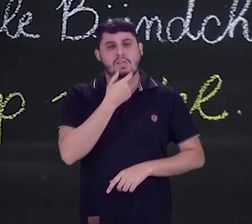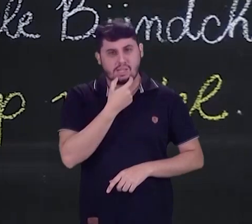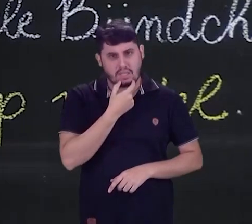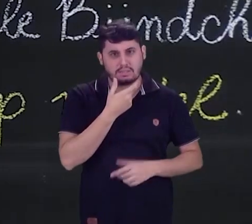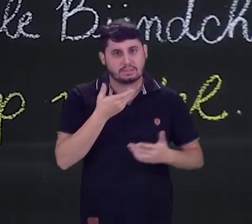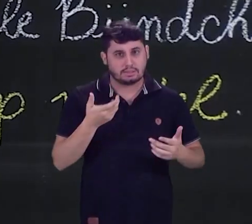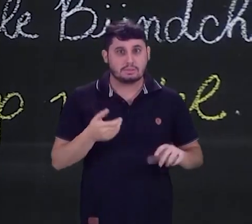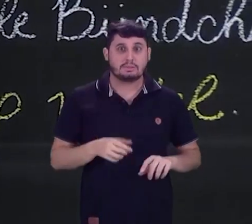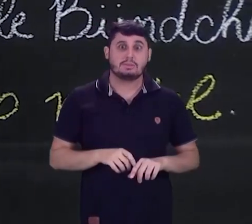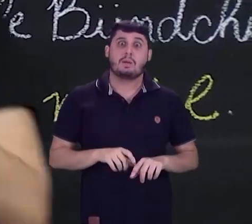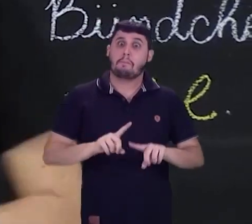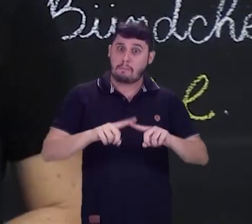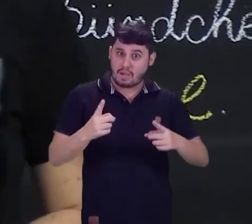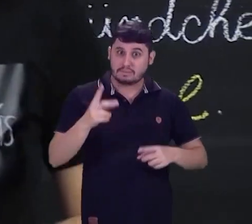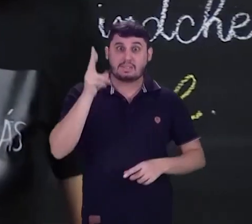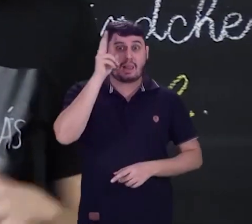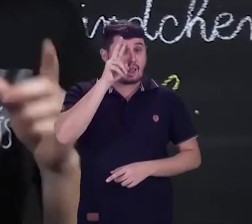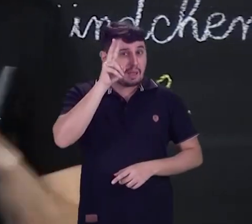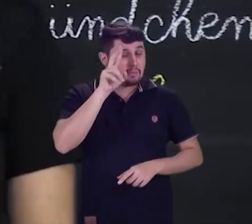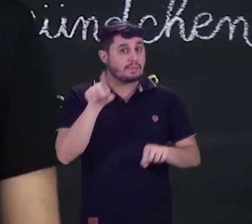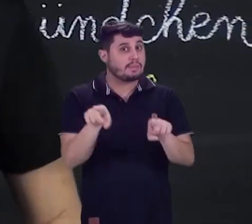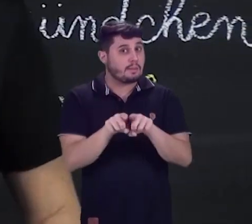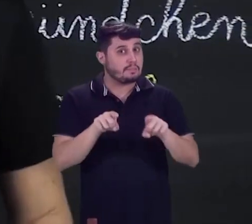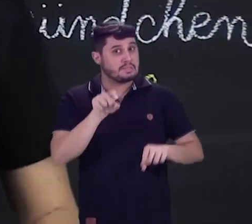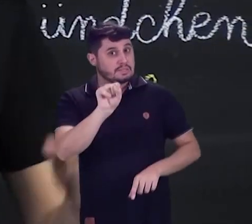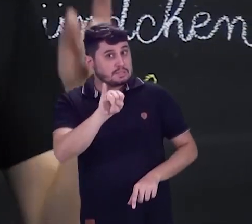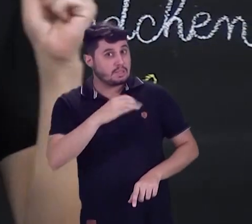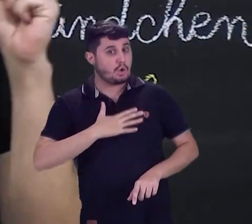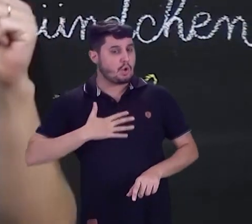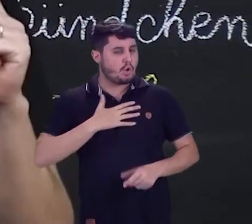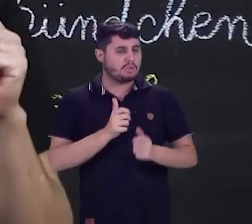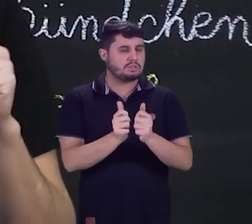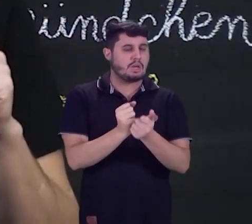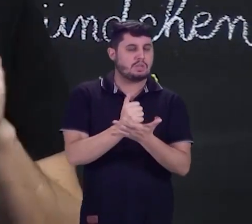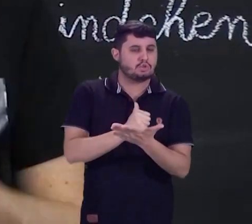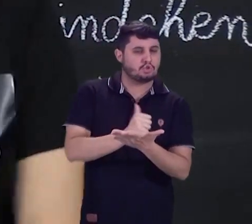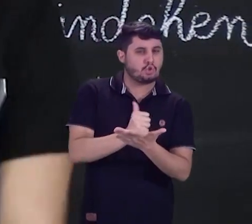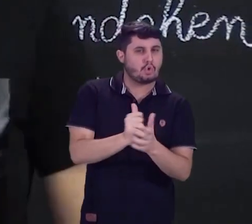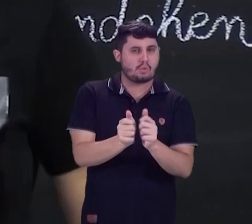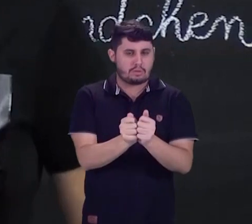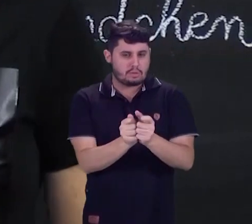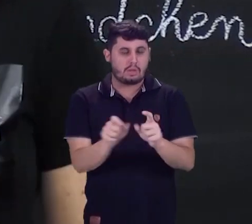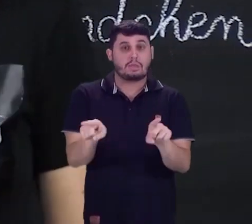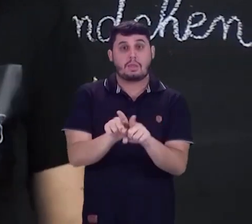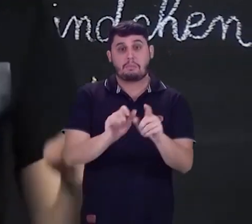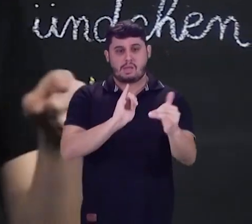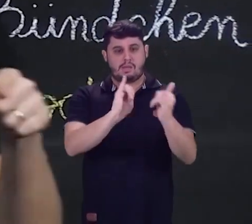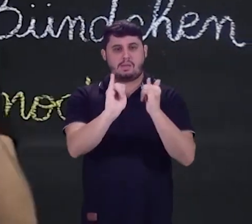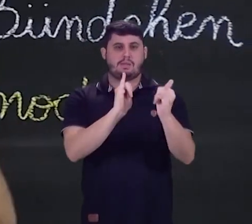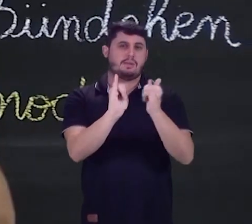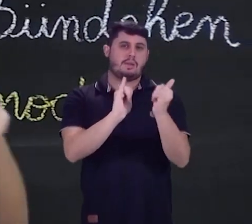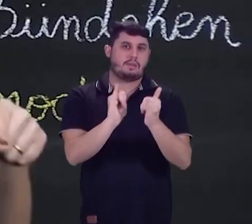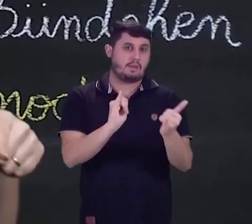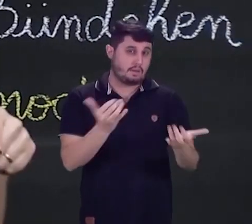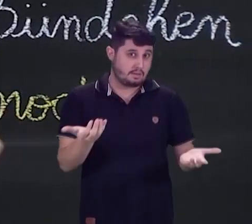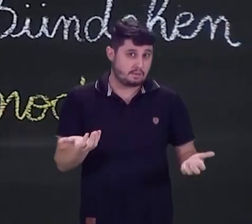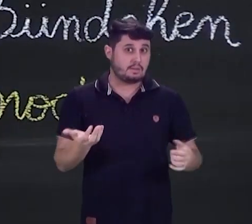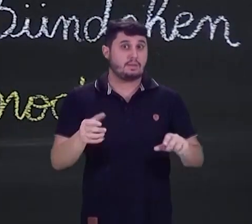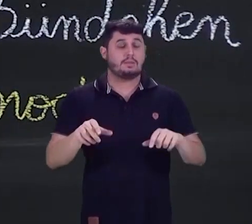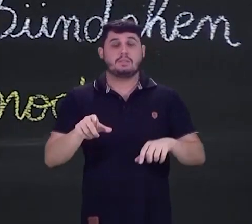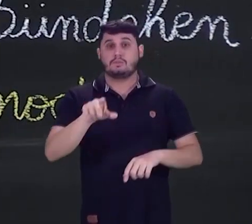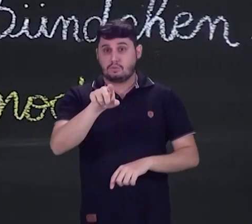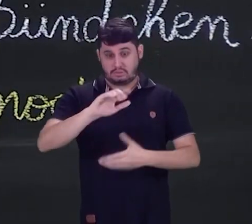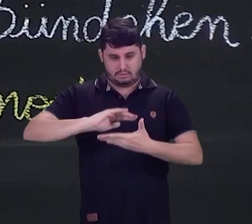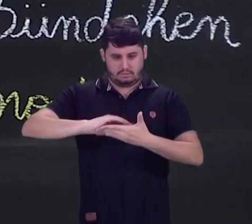Vou lembrar você que você também gosta de jogar videogame, você gosta de navegar na internet. Quando você olha o seu teclado lá